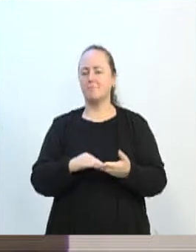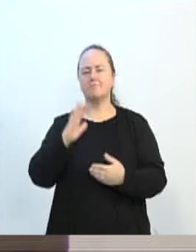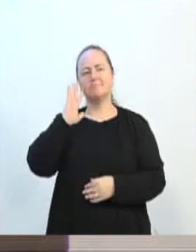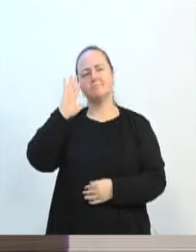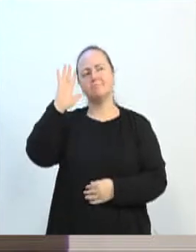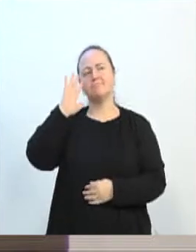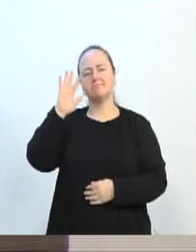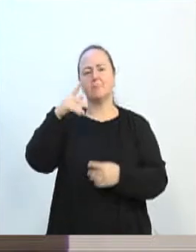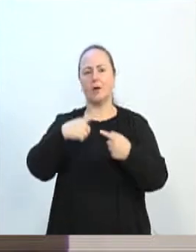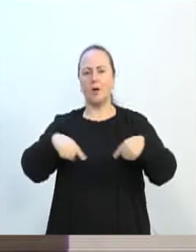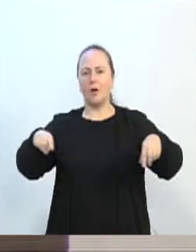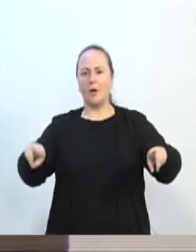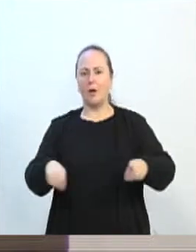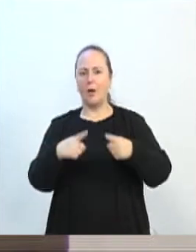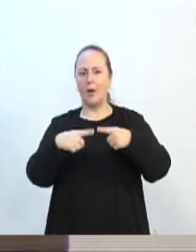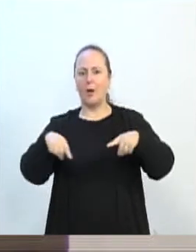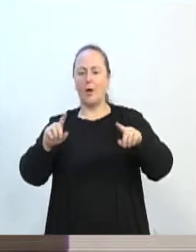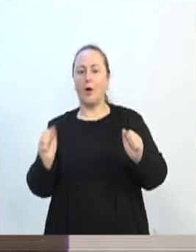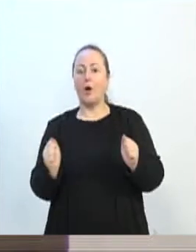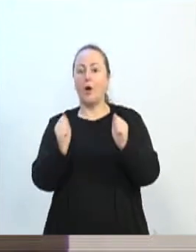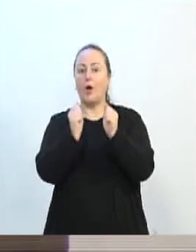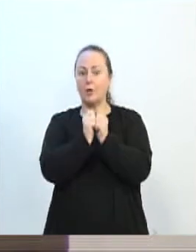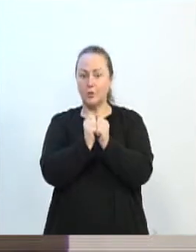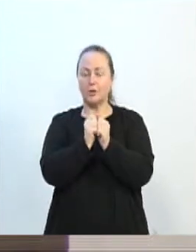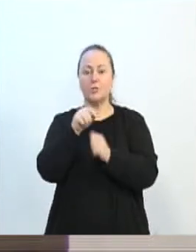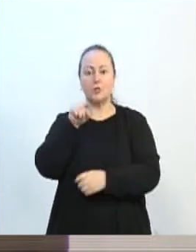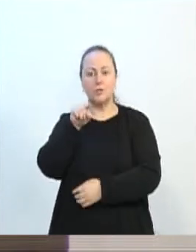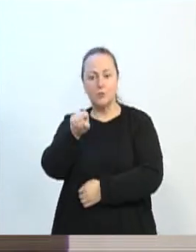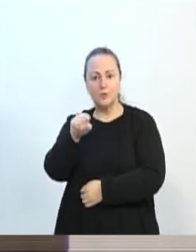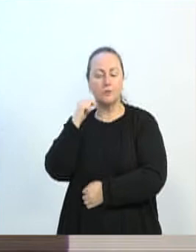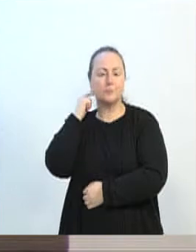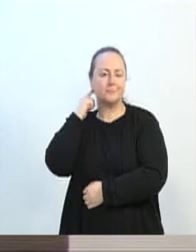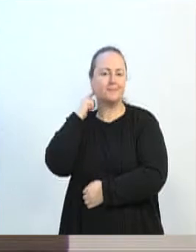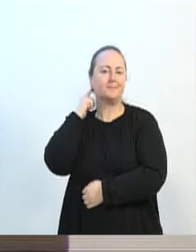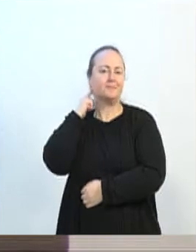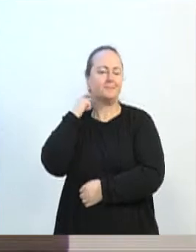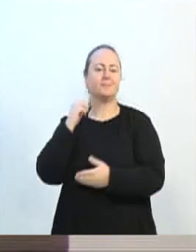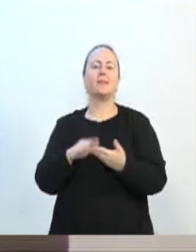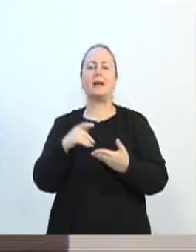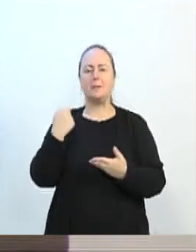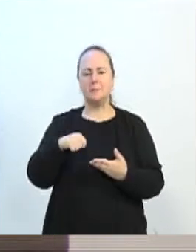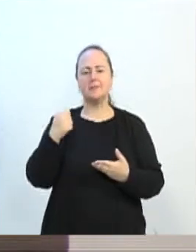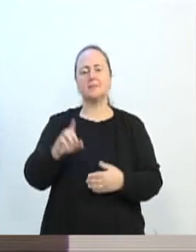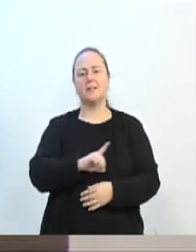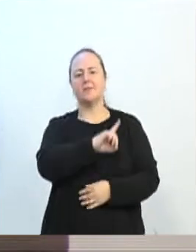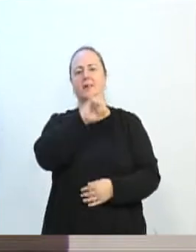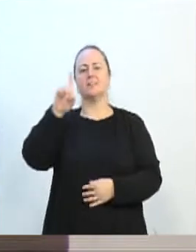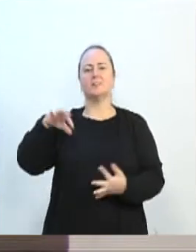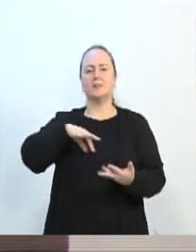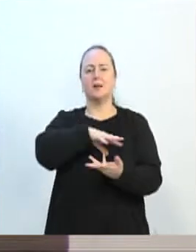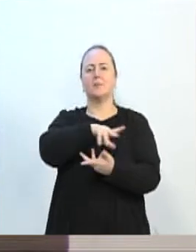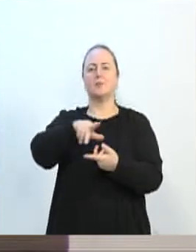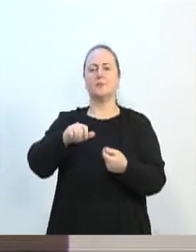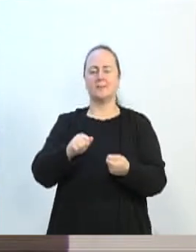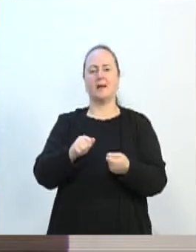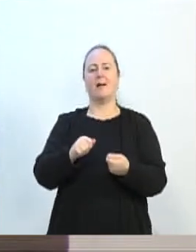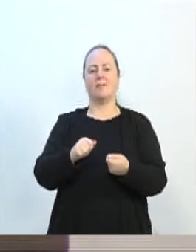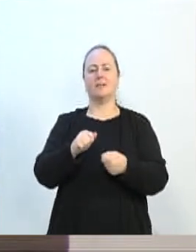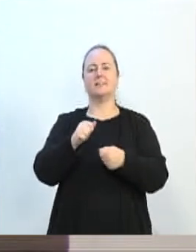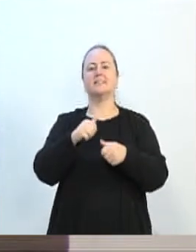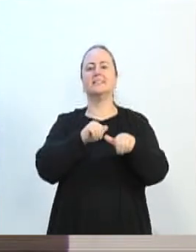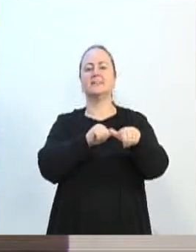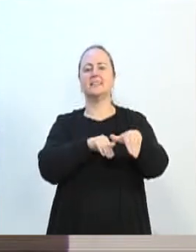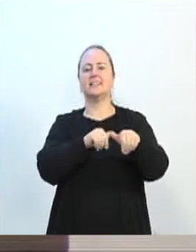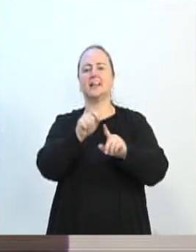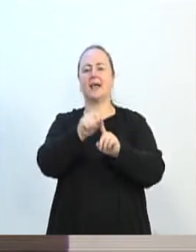que poderia surgir por meio do programa, teria que fazer a sua estreia no Dia Mundial do Alzheimer em setembro do ano seguinte.